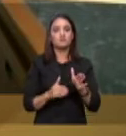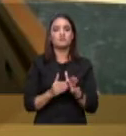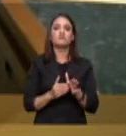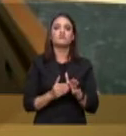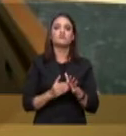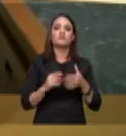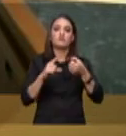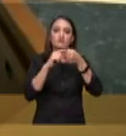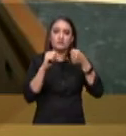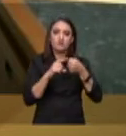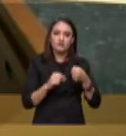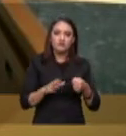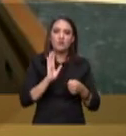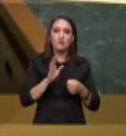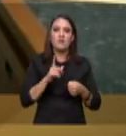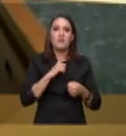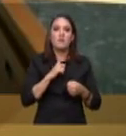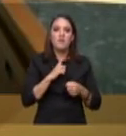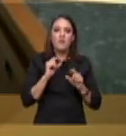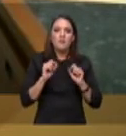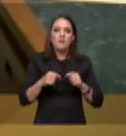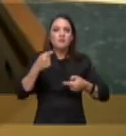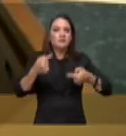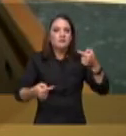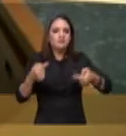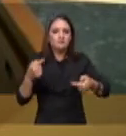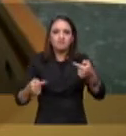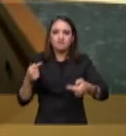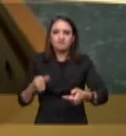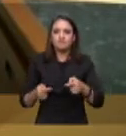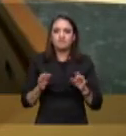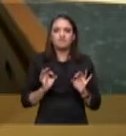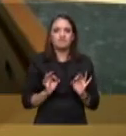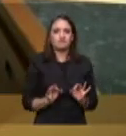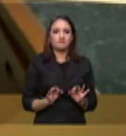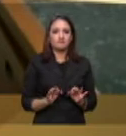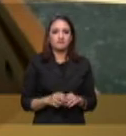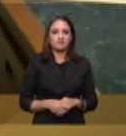todas essas normas foram devidamente discutidas,